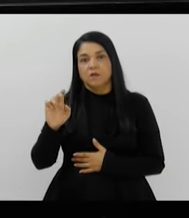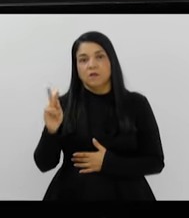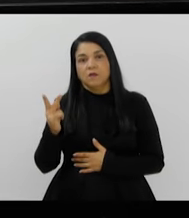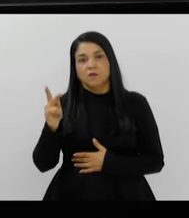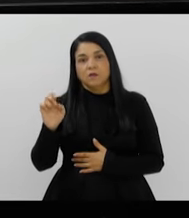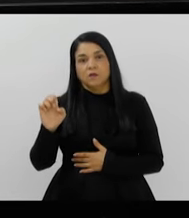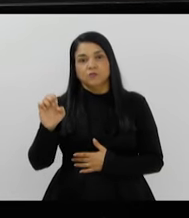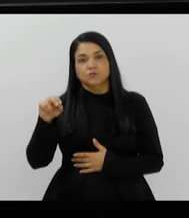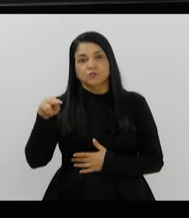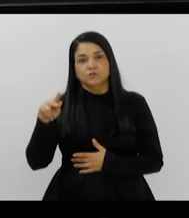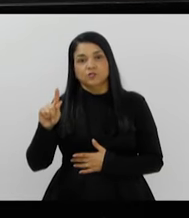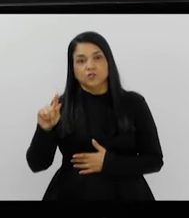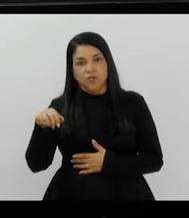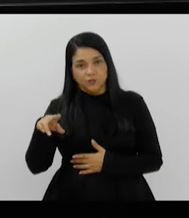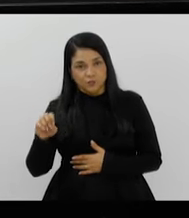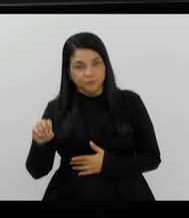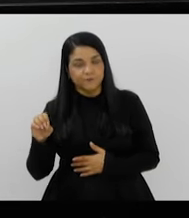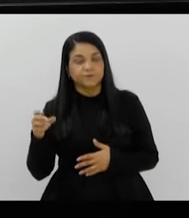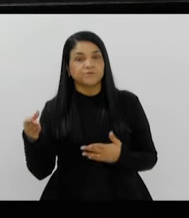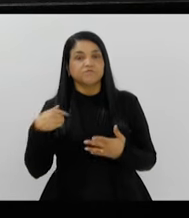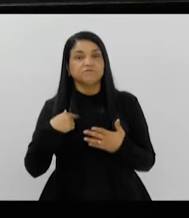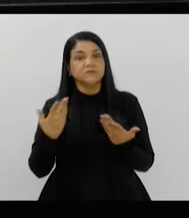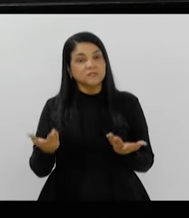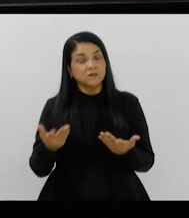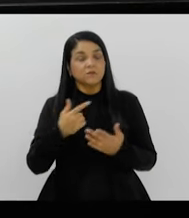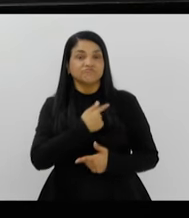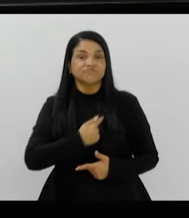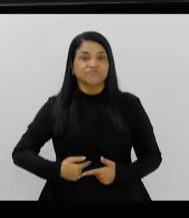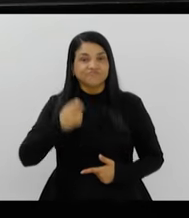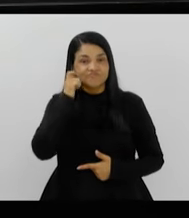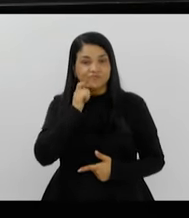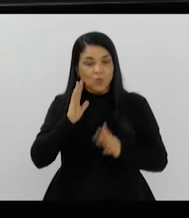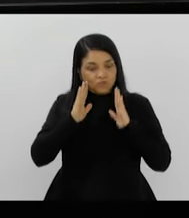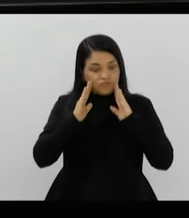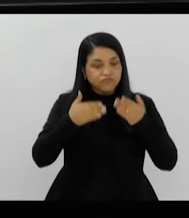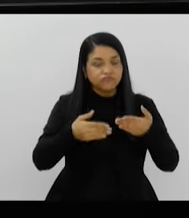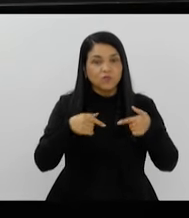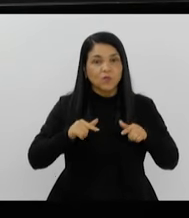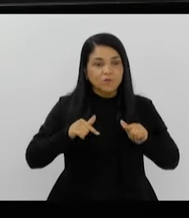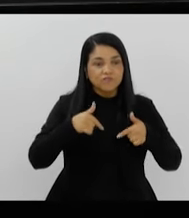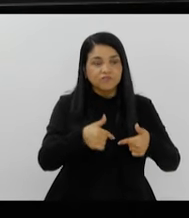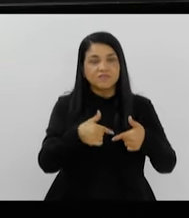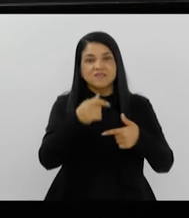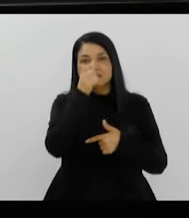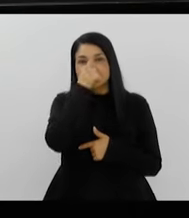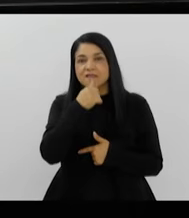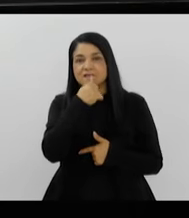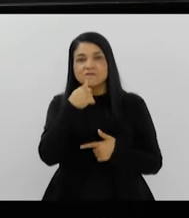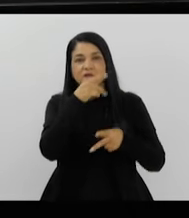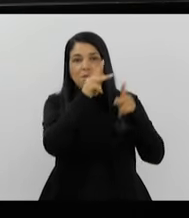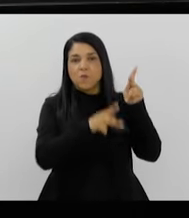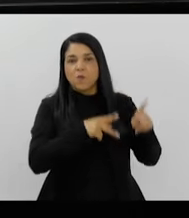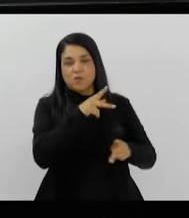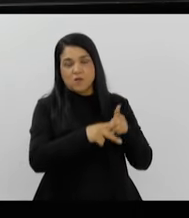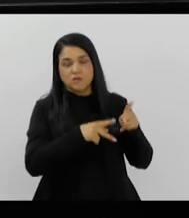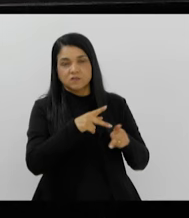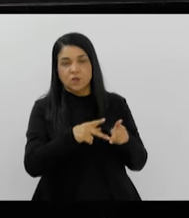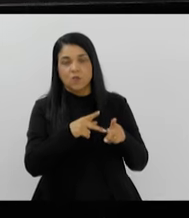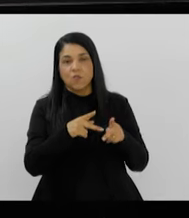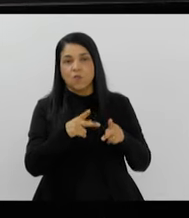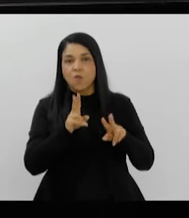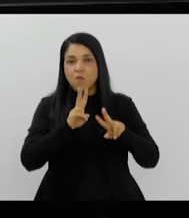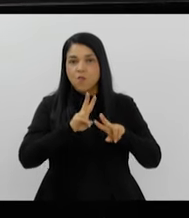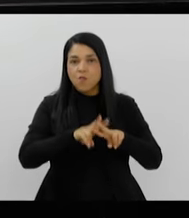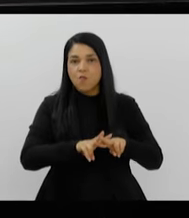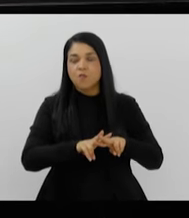Castro se debruça numa única iniciativa de sacrificar a população com o congelamento dos